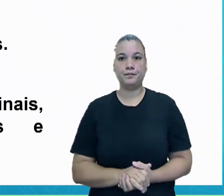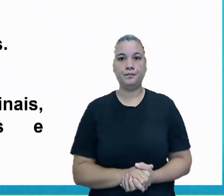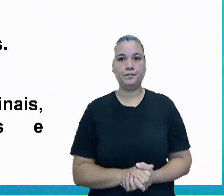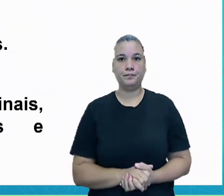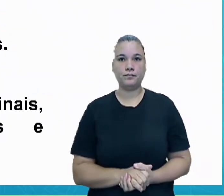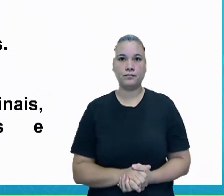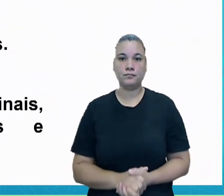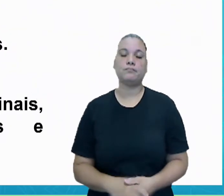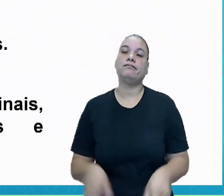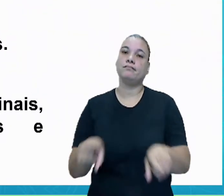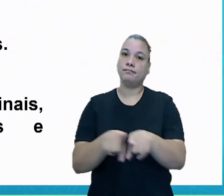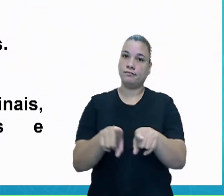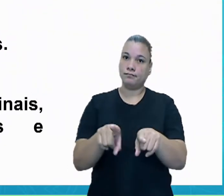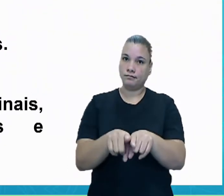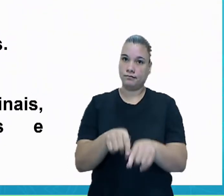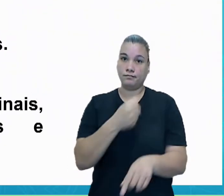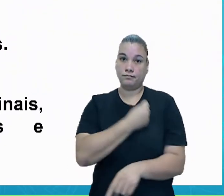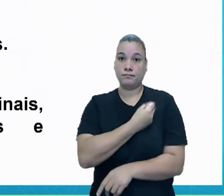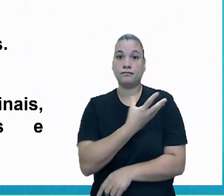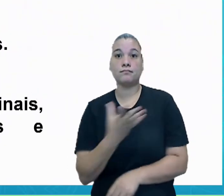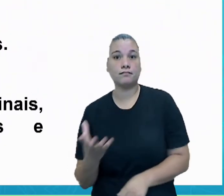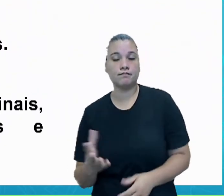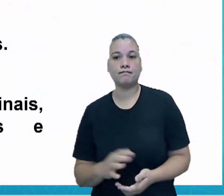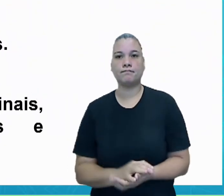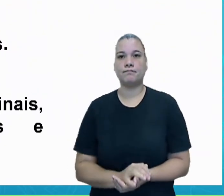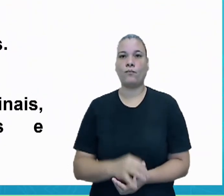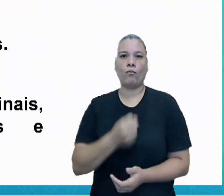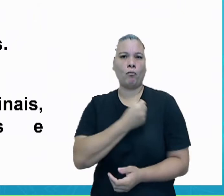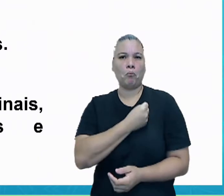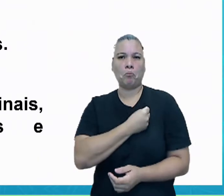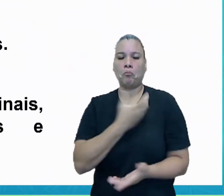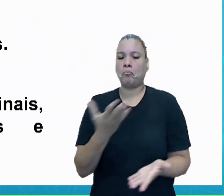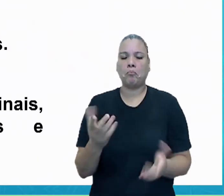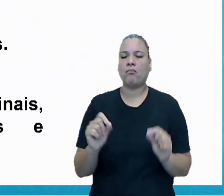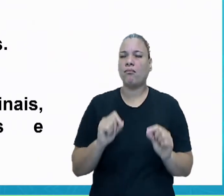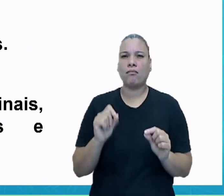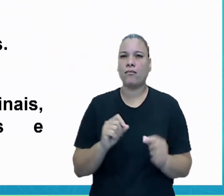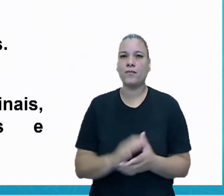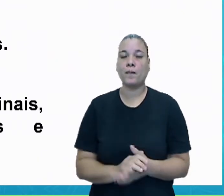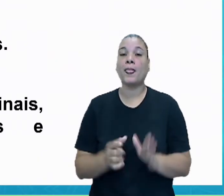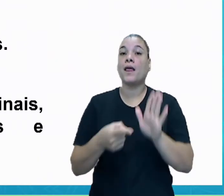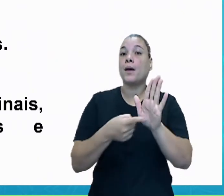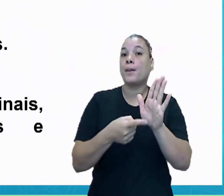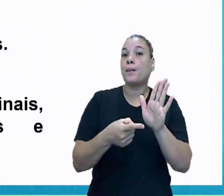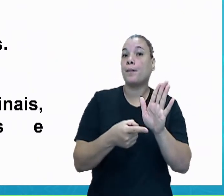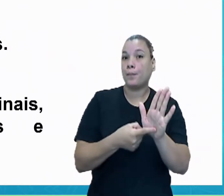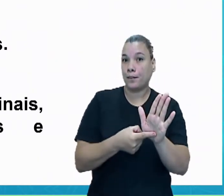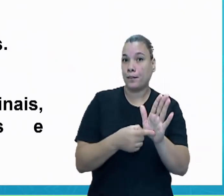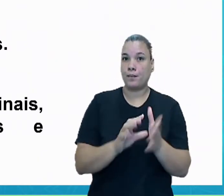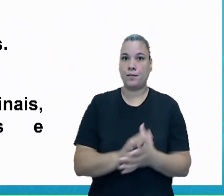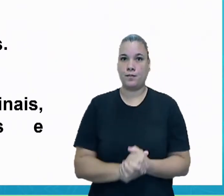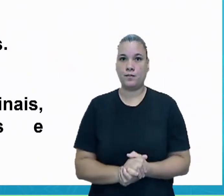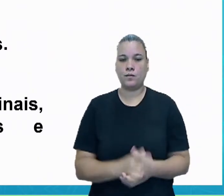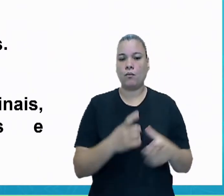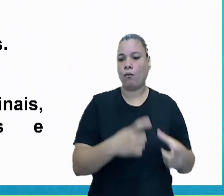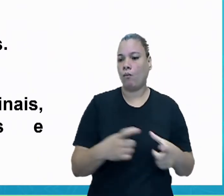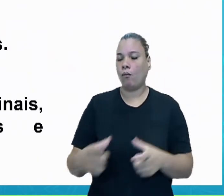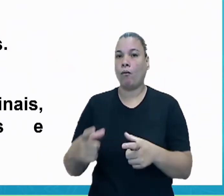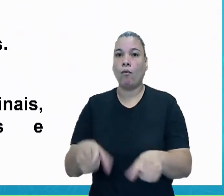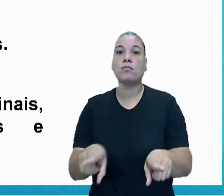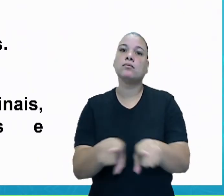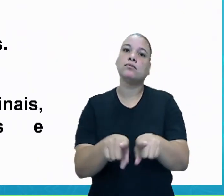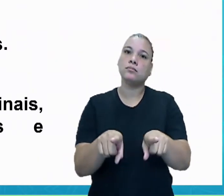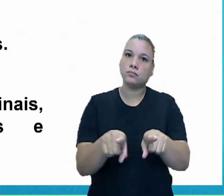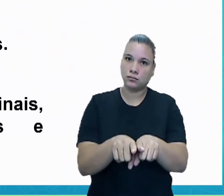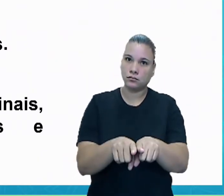Eu tenho o numeral. O próprio nome já diz, não é mesmo? É a palavra que vai indicar a posição ou o número de